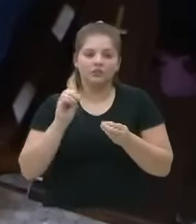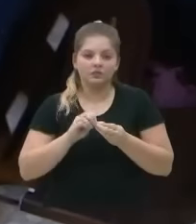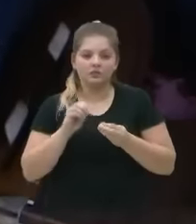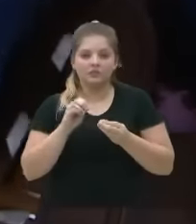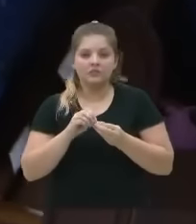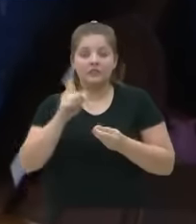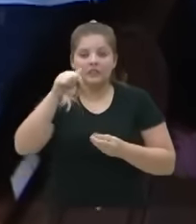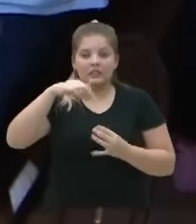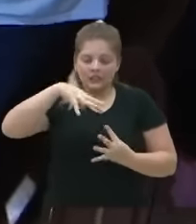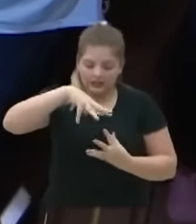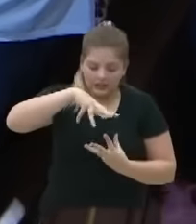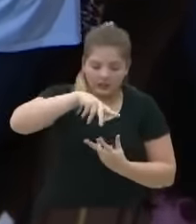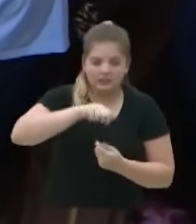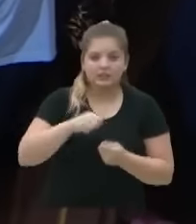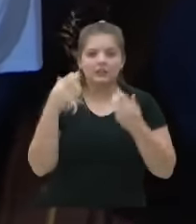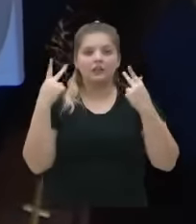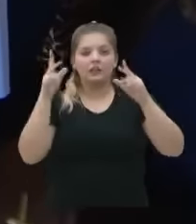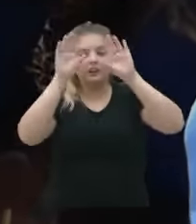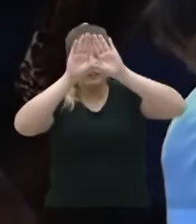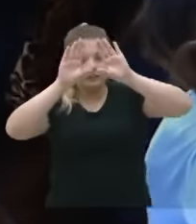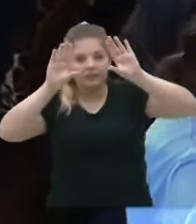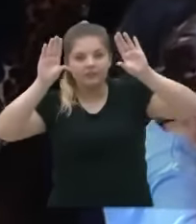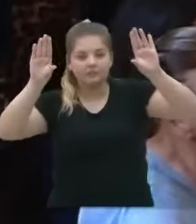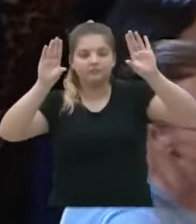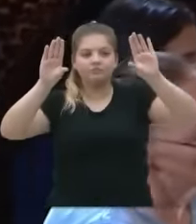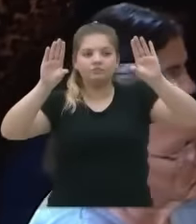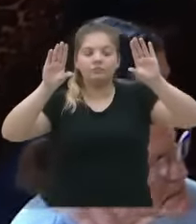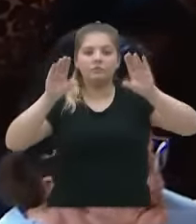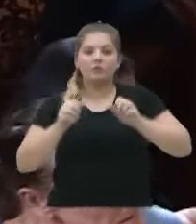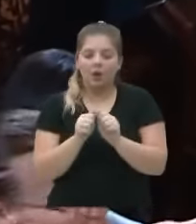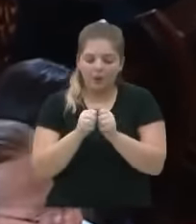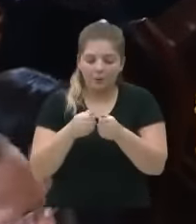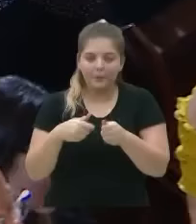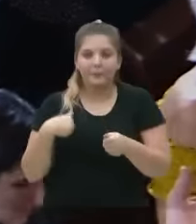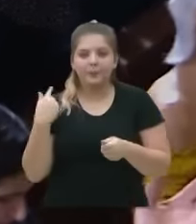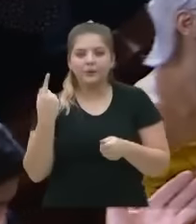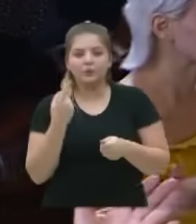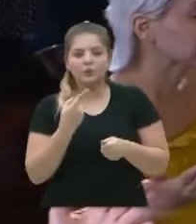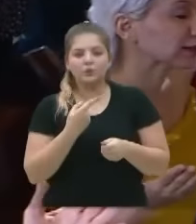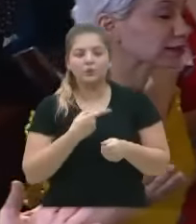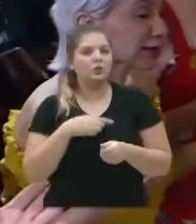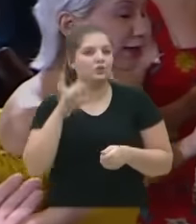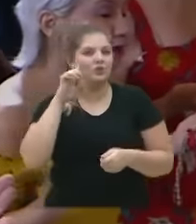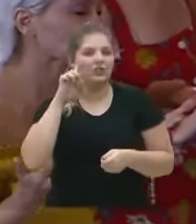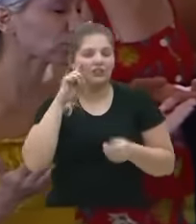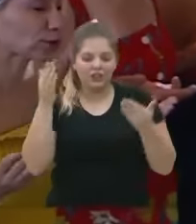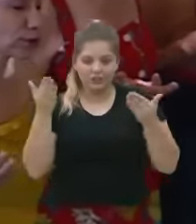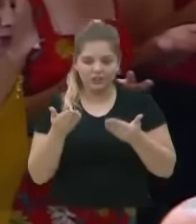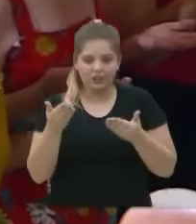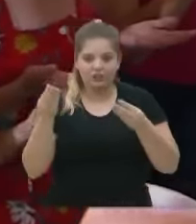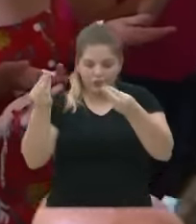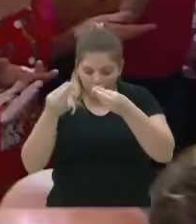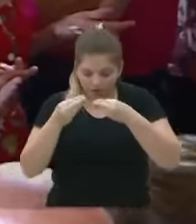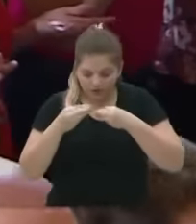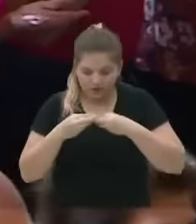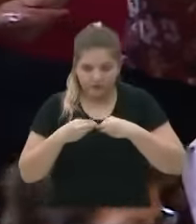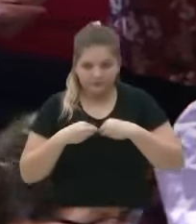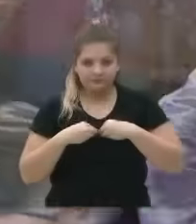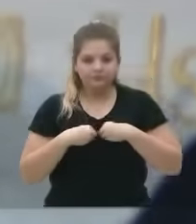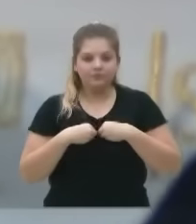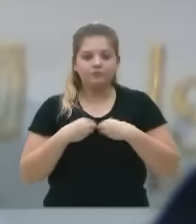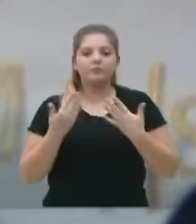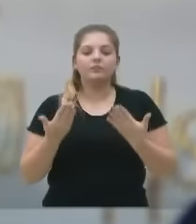o vosso reino. Seja feita a vossa vontade, assim na terra como no céu.